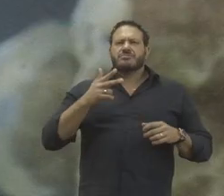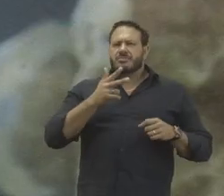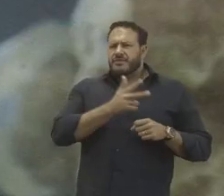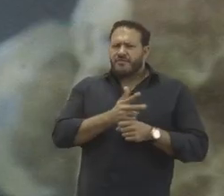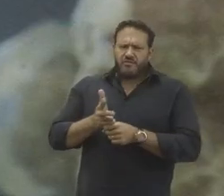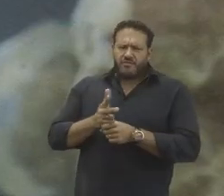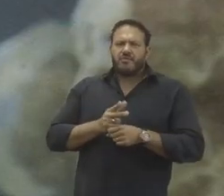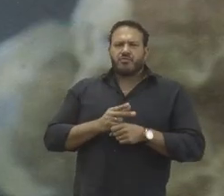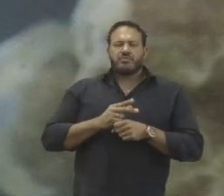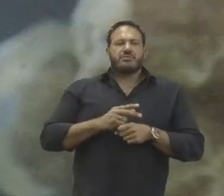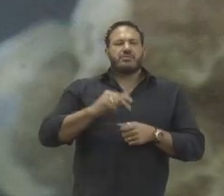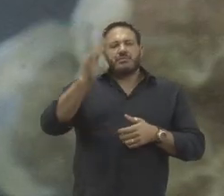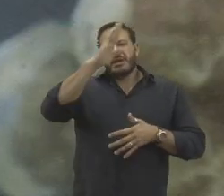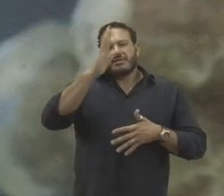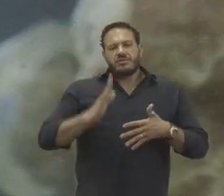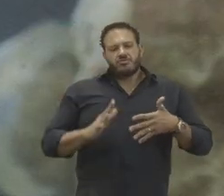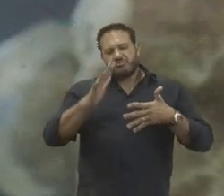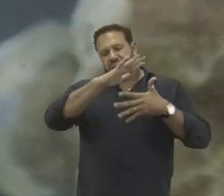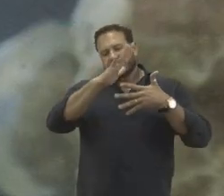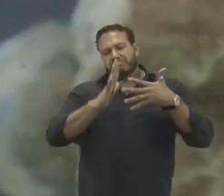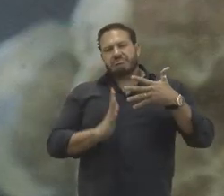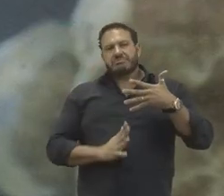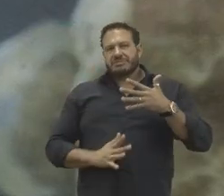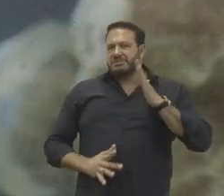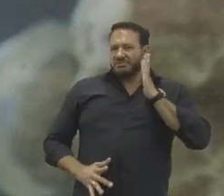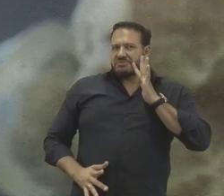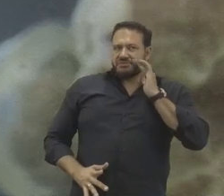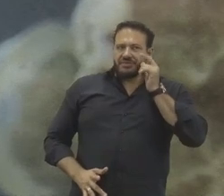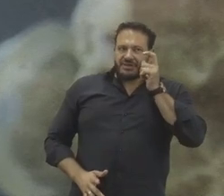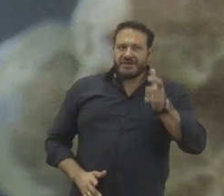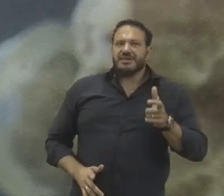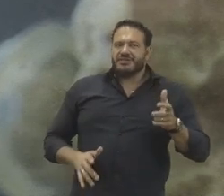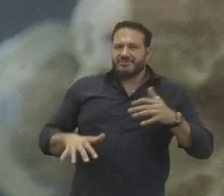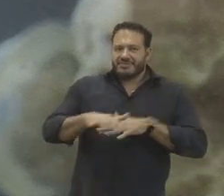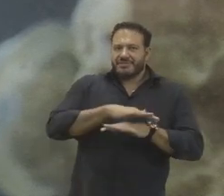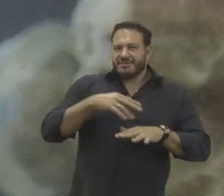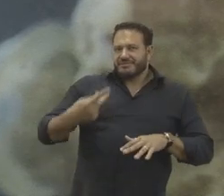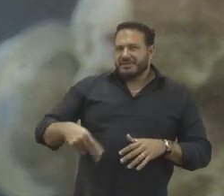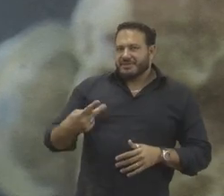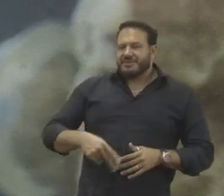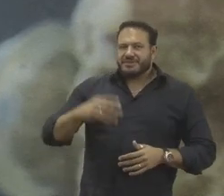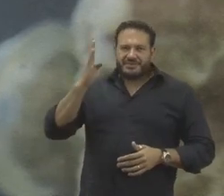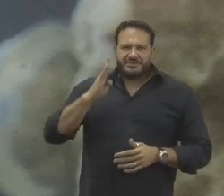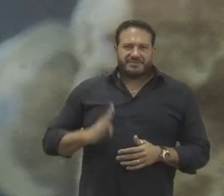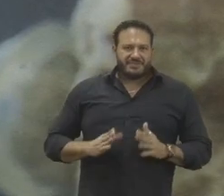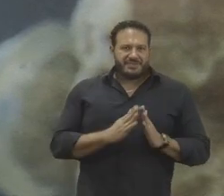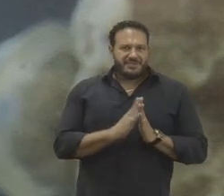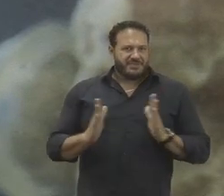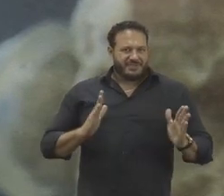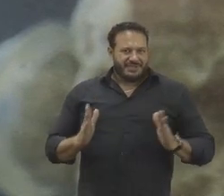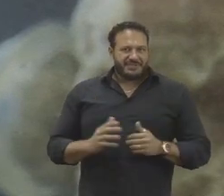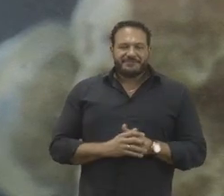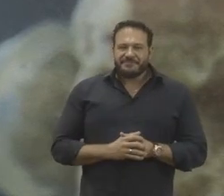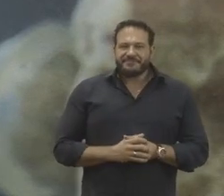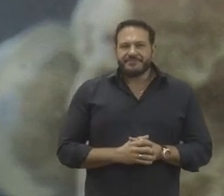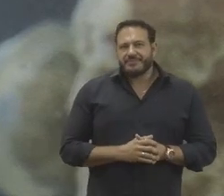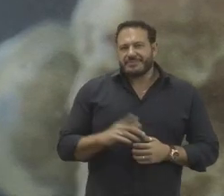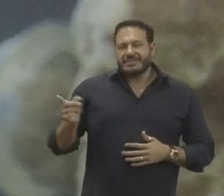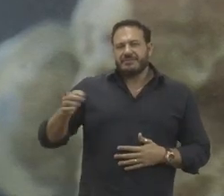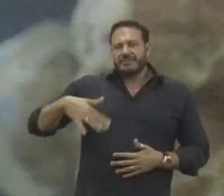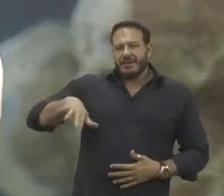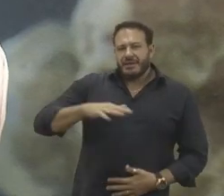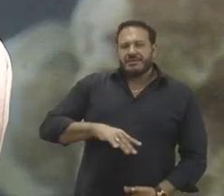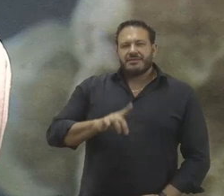o o litoral brasileiro isso foi muito legal né então Eh sei lá o o o o Delta do